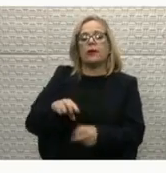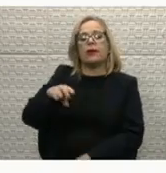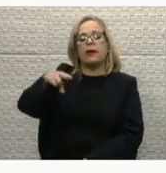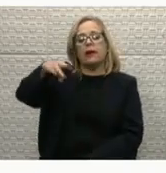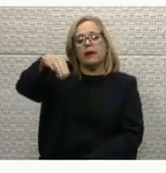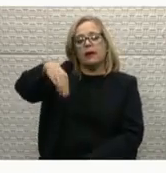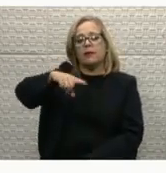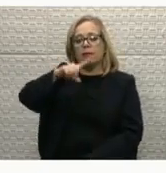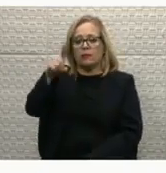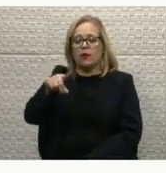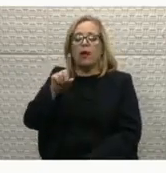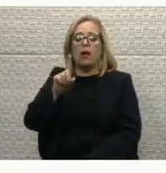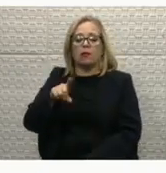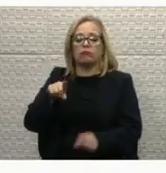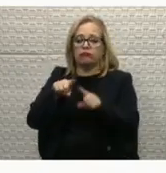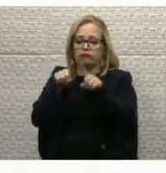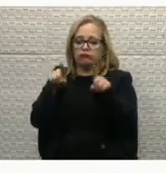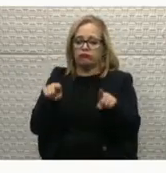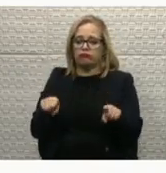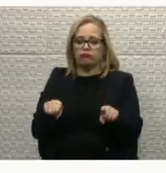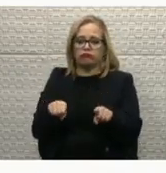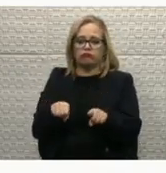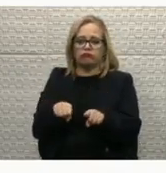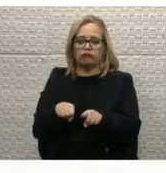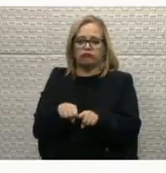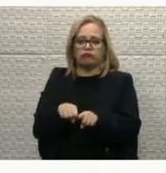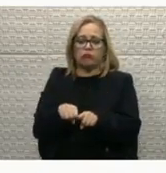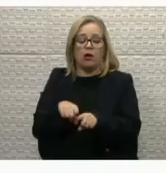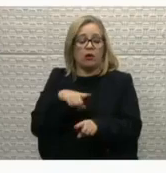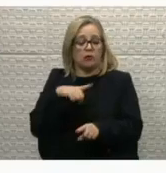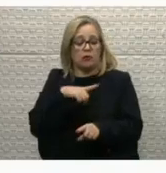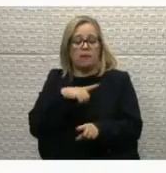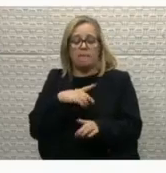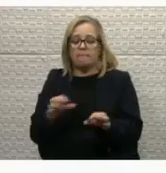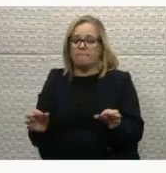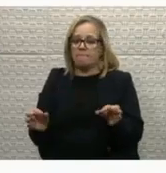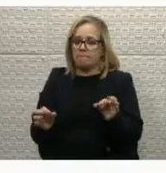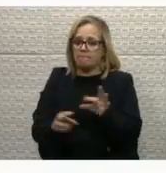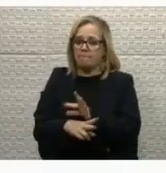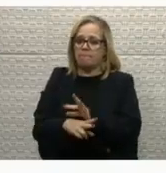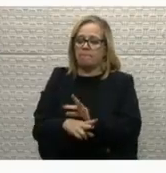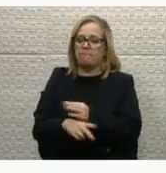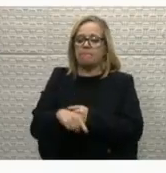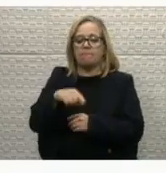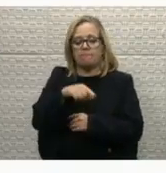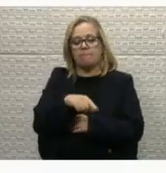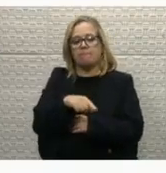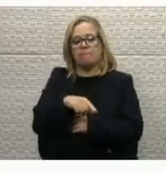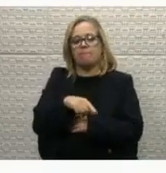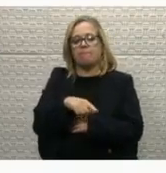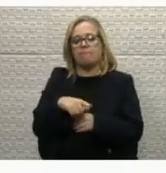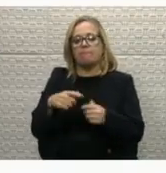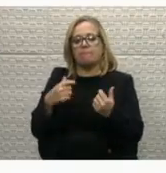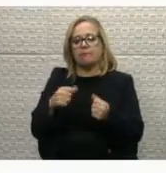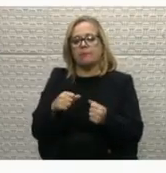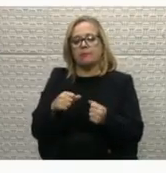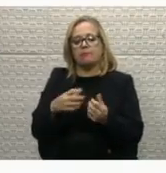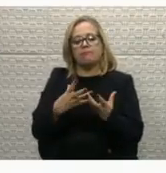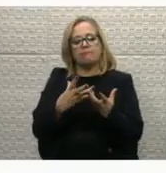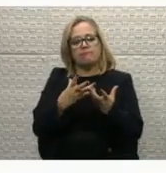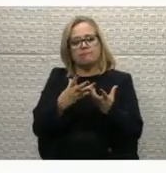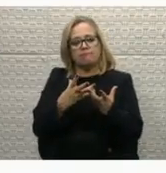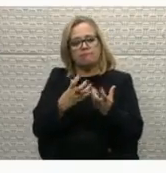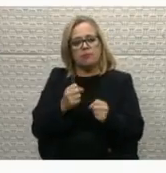quadrada. Então, se nós queremos um sistema que tenha mais soluções do que a nula, esse sistema precisa admitir